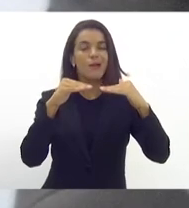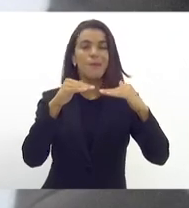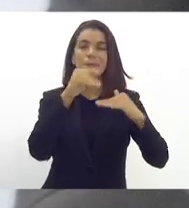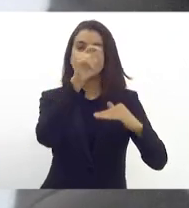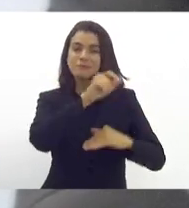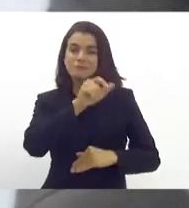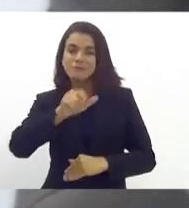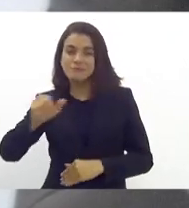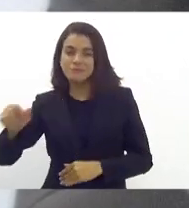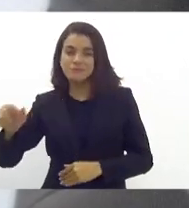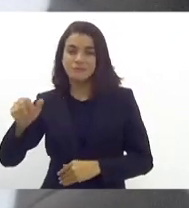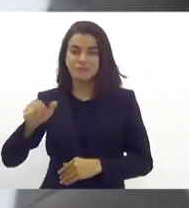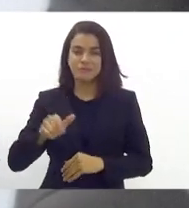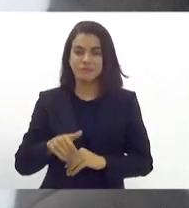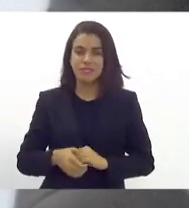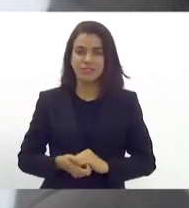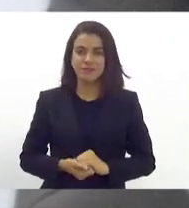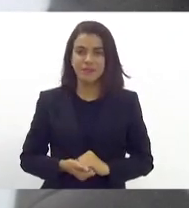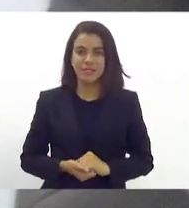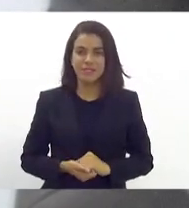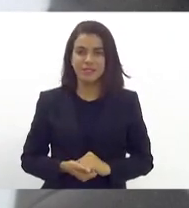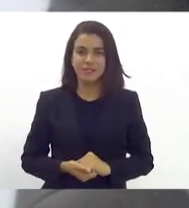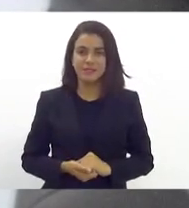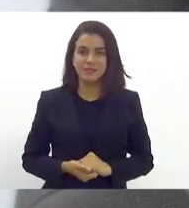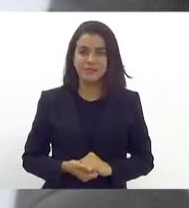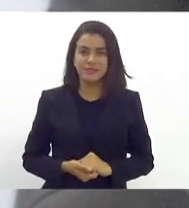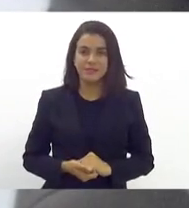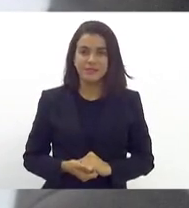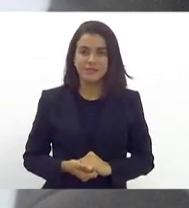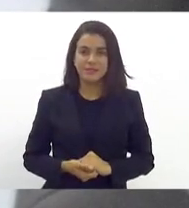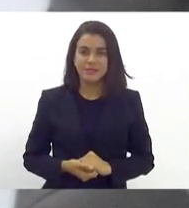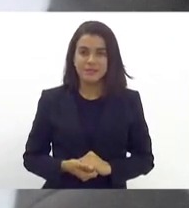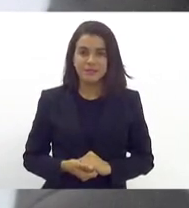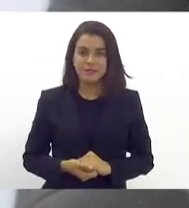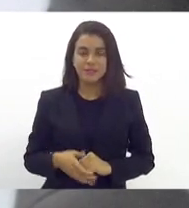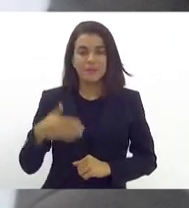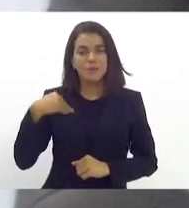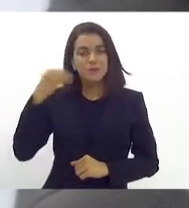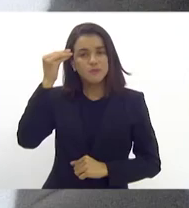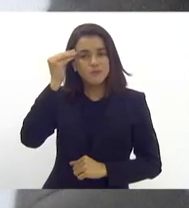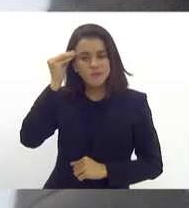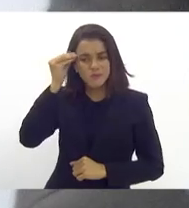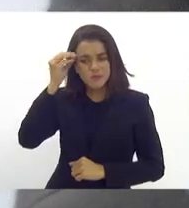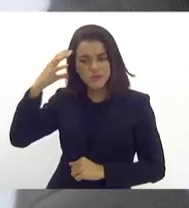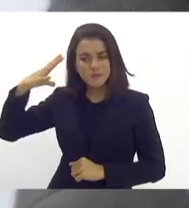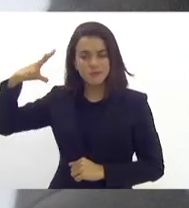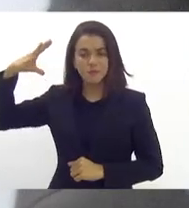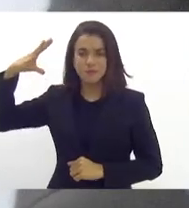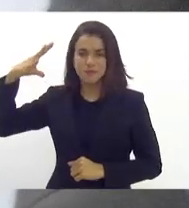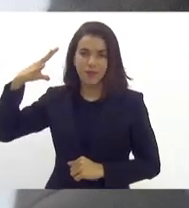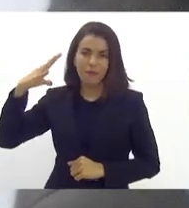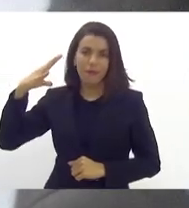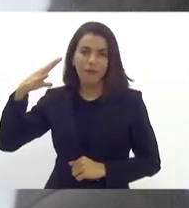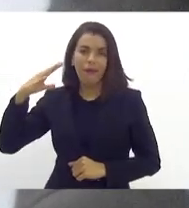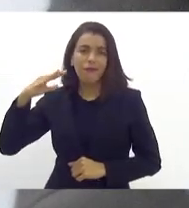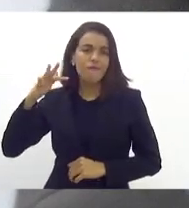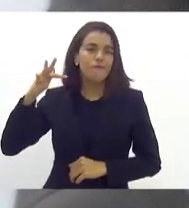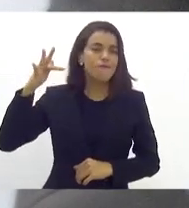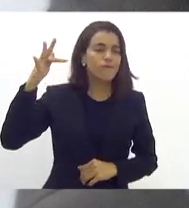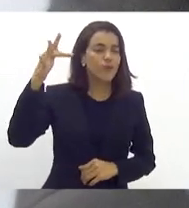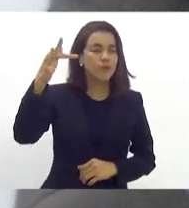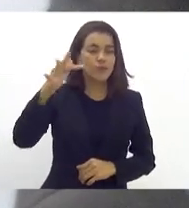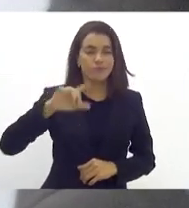uma diferença meu sonho é que nós não tenhamos mais no